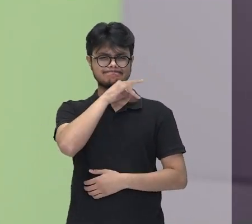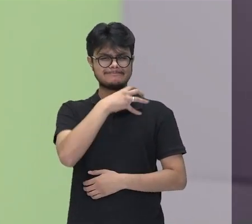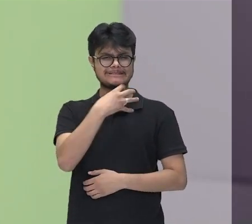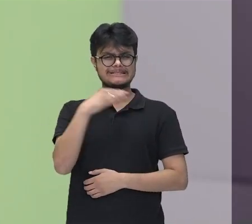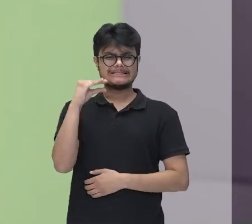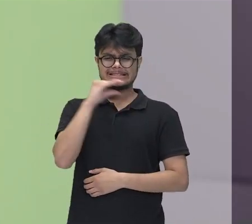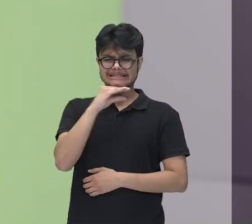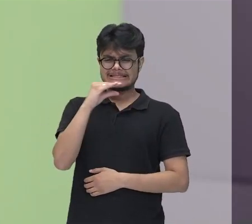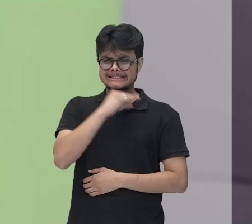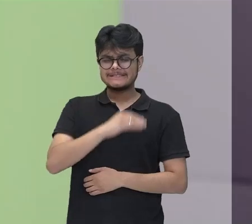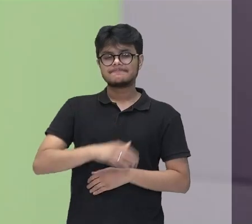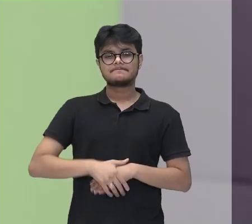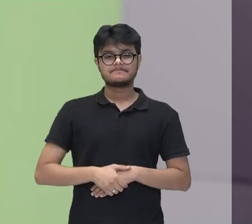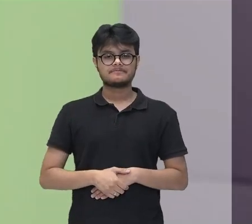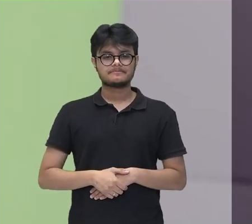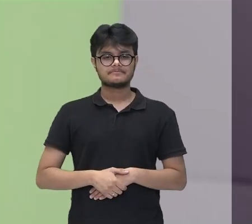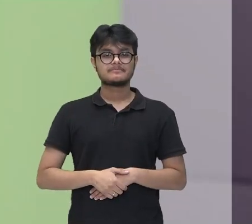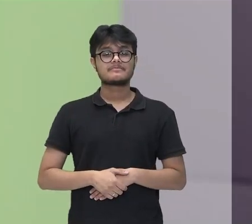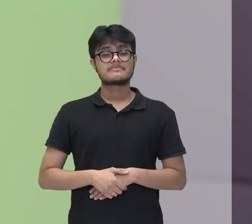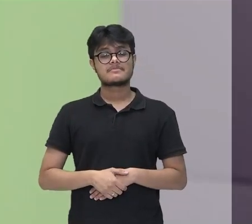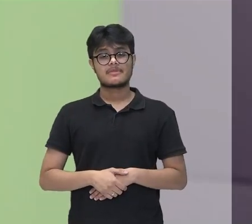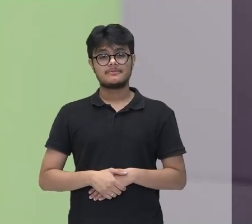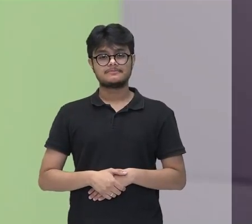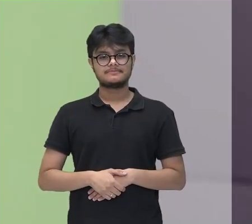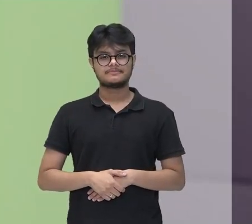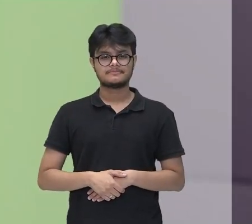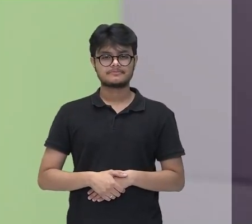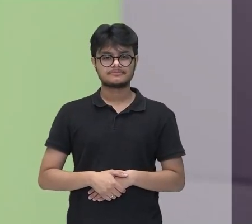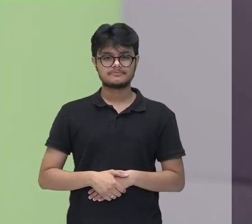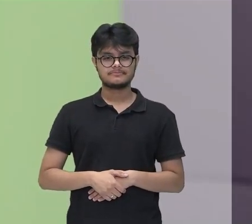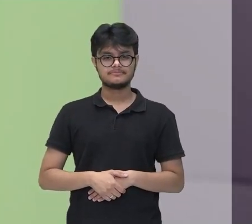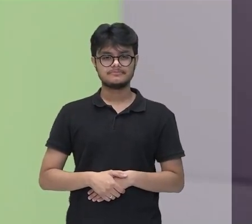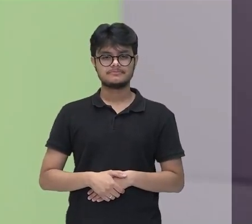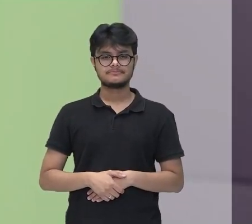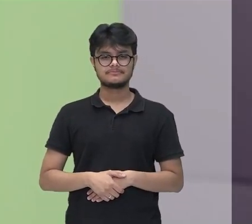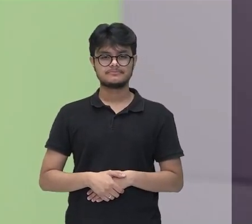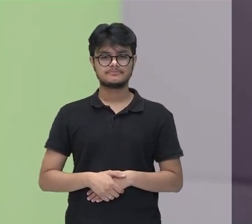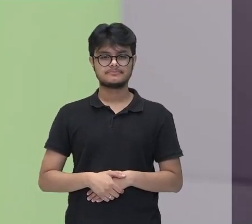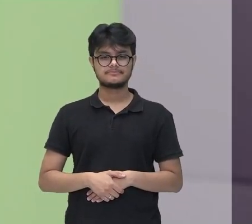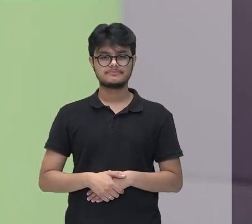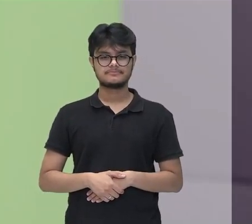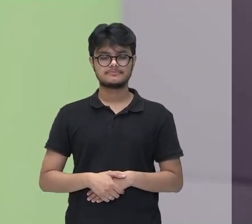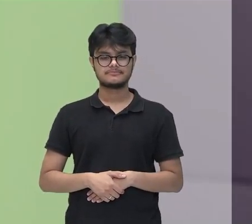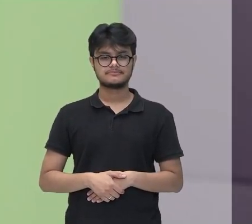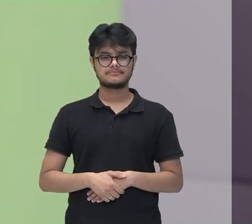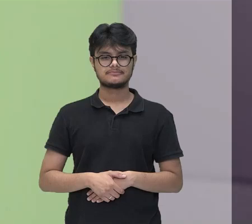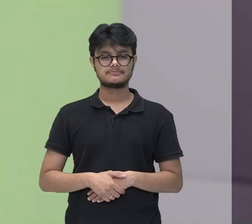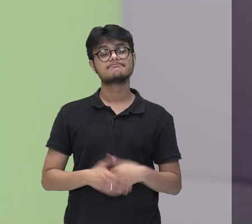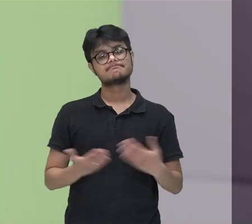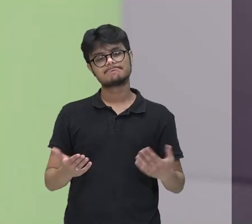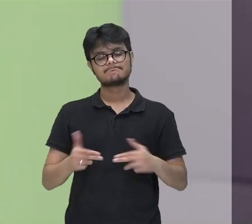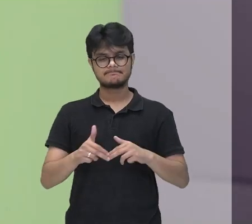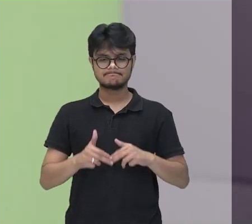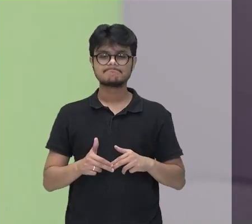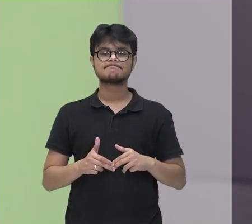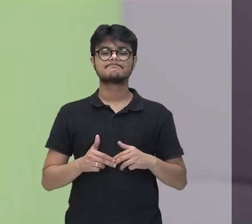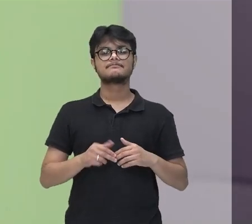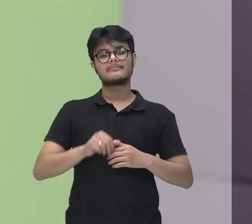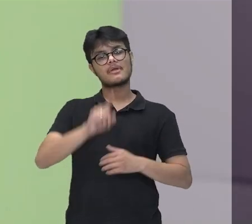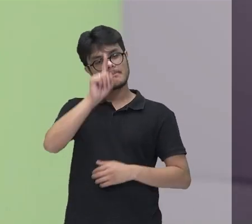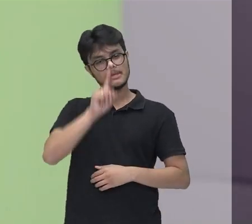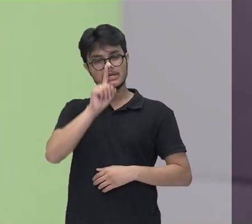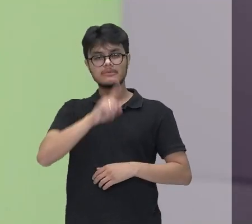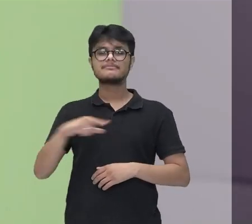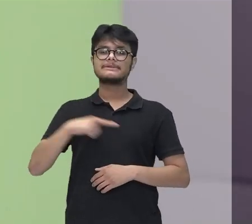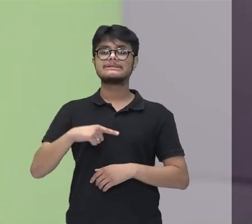muito aquecida, pouco a pouco essa colher vai ficando numa temperatura quente. Então, aí é que a importância